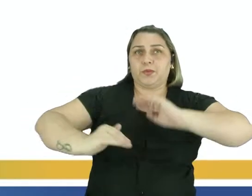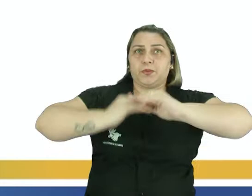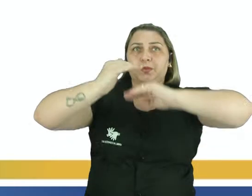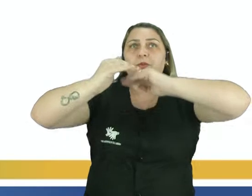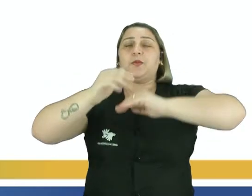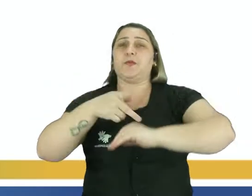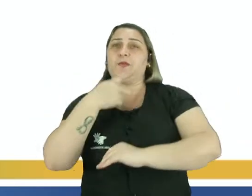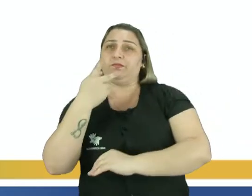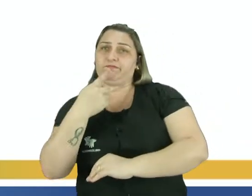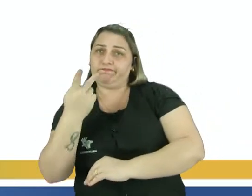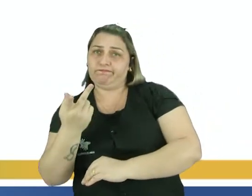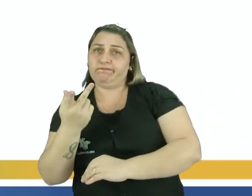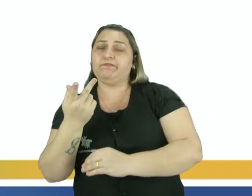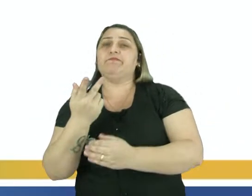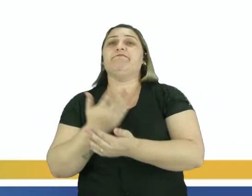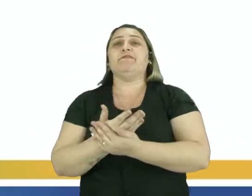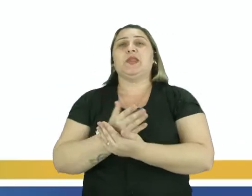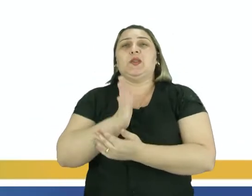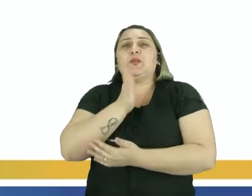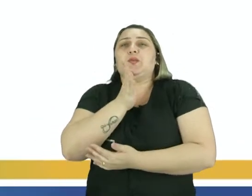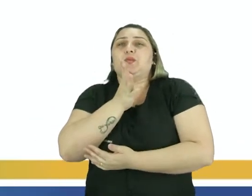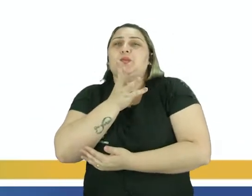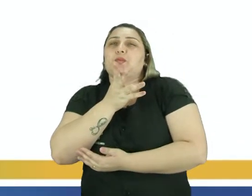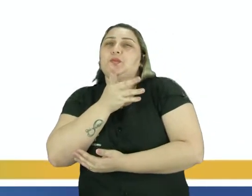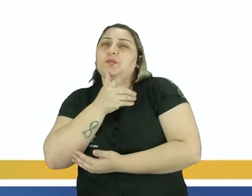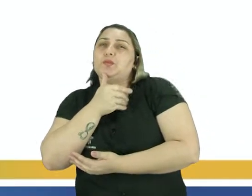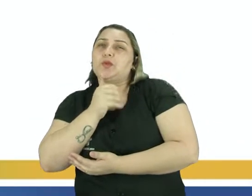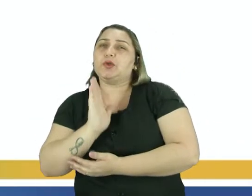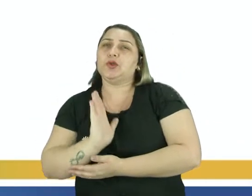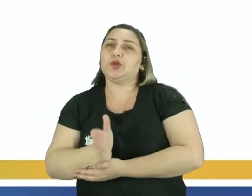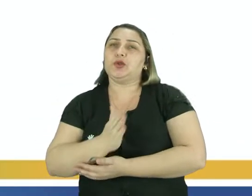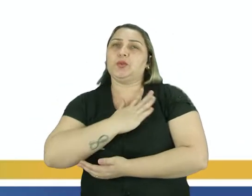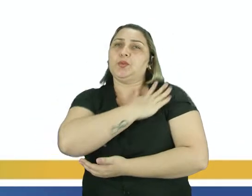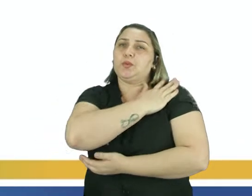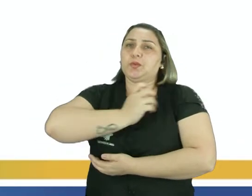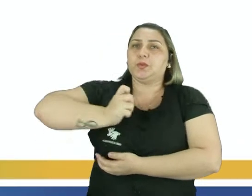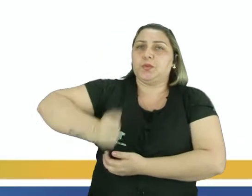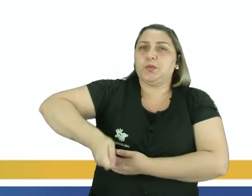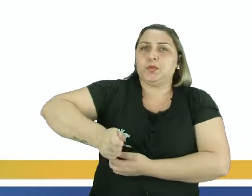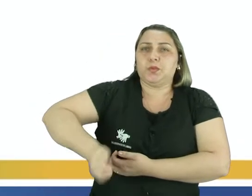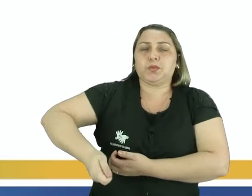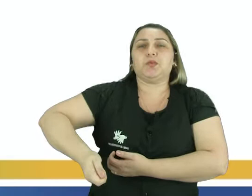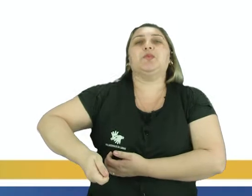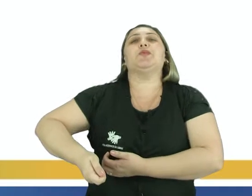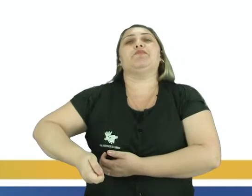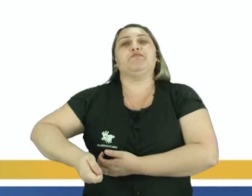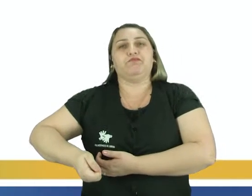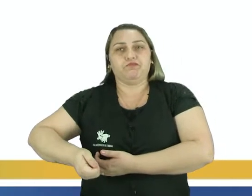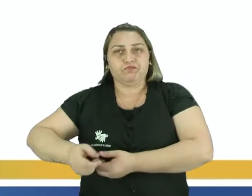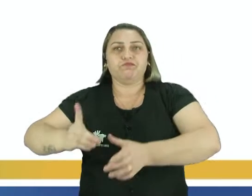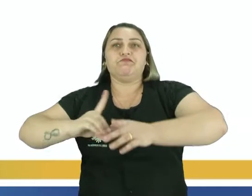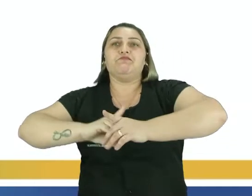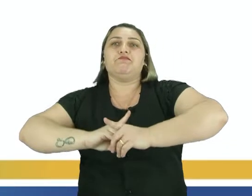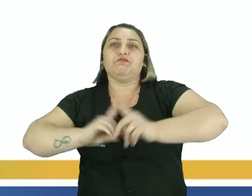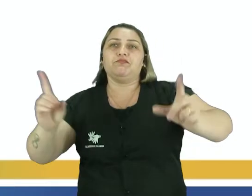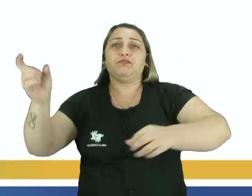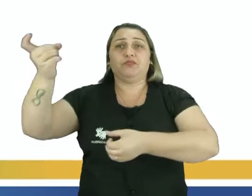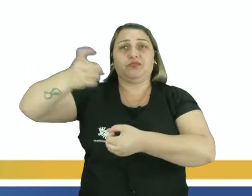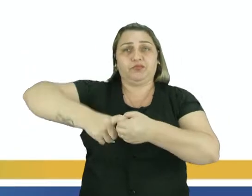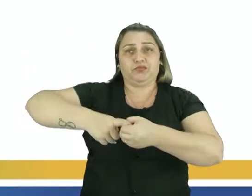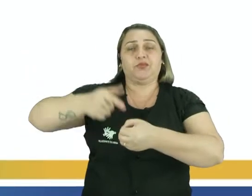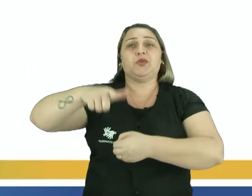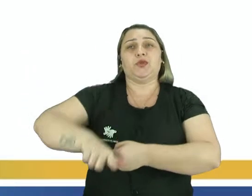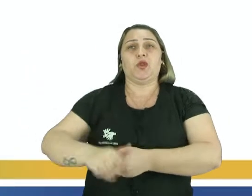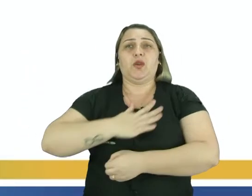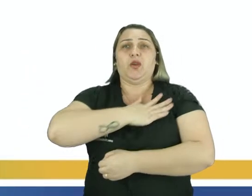falei para vocês, ele vai acontecer de forma lenta. Então, já durante a ditadura militar, esse processo de redemocratização, com todas essas questões que a gente